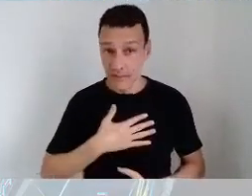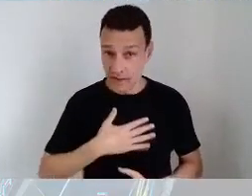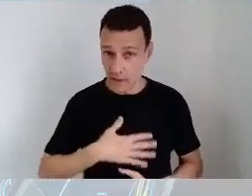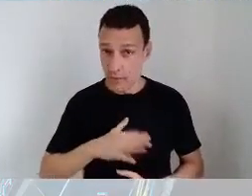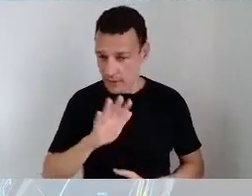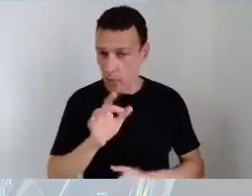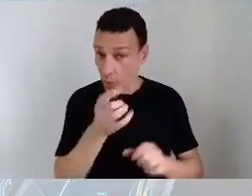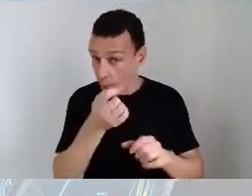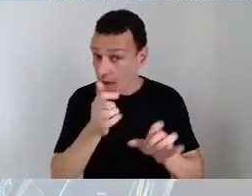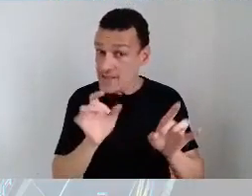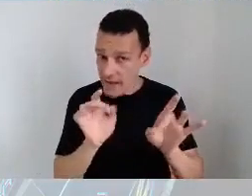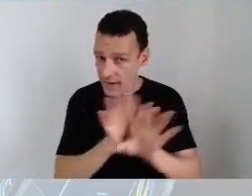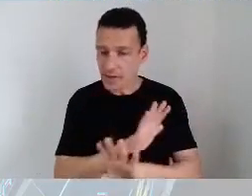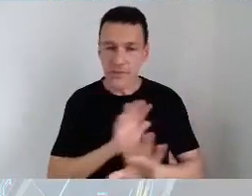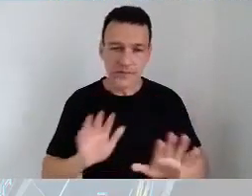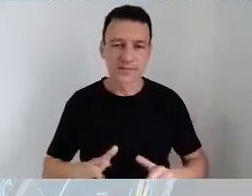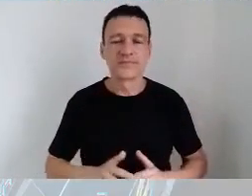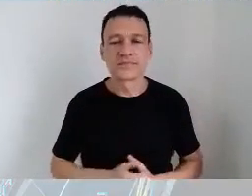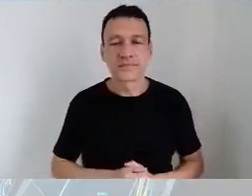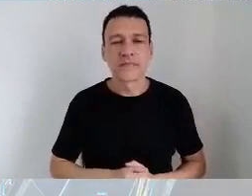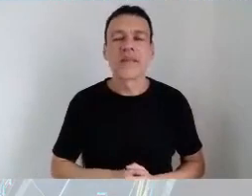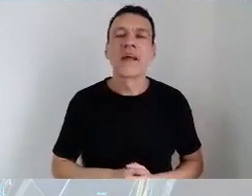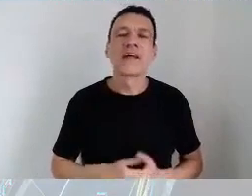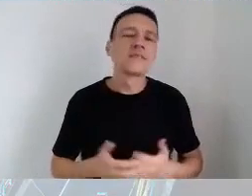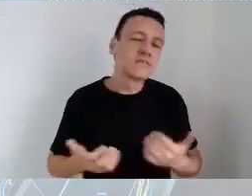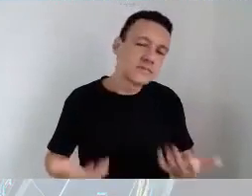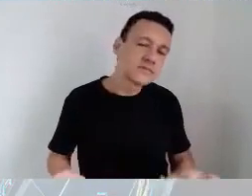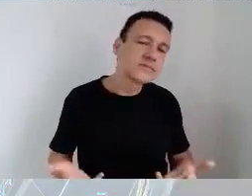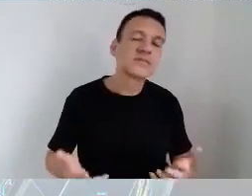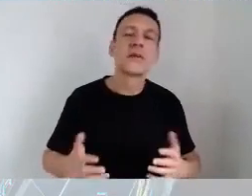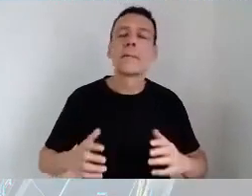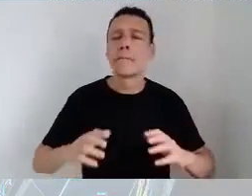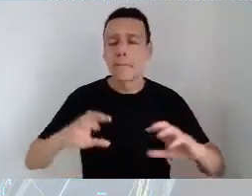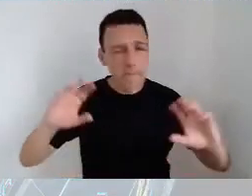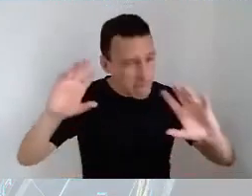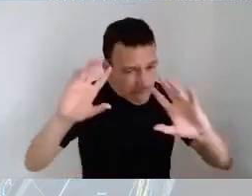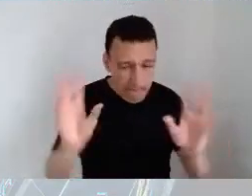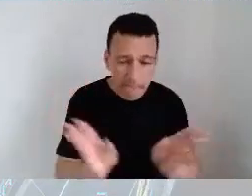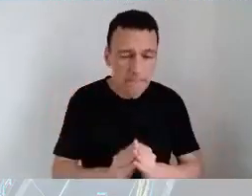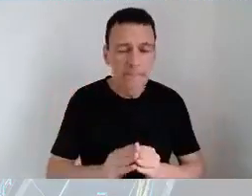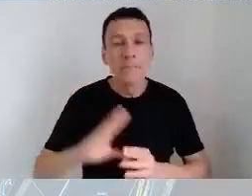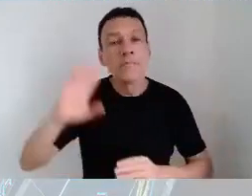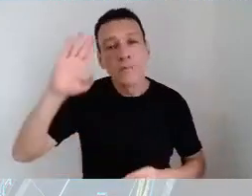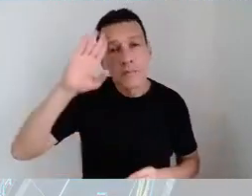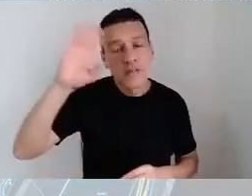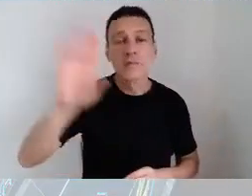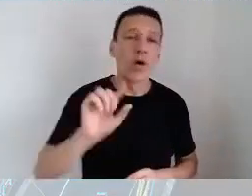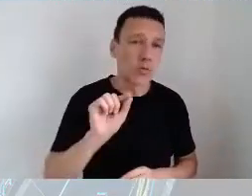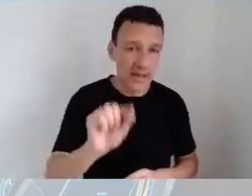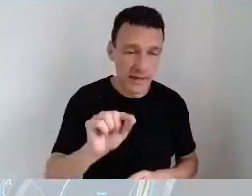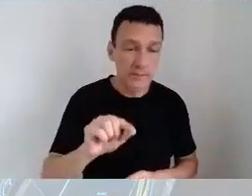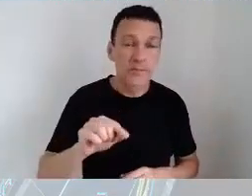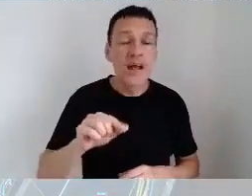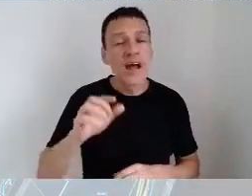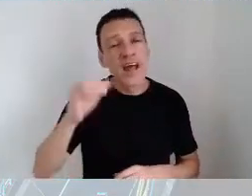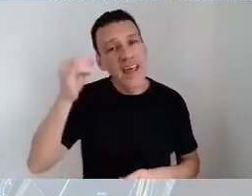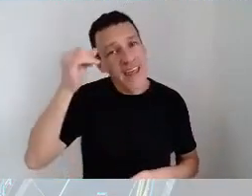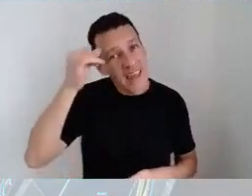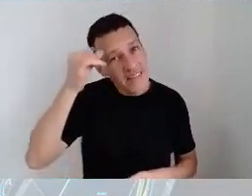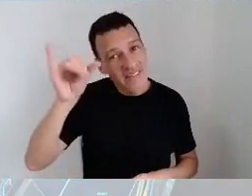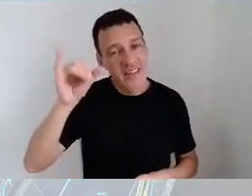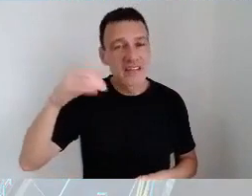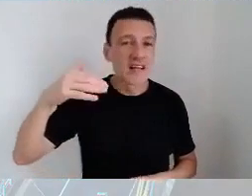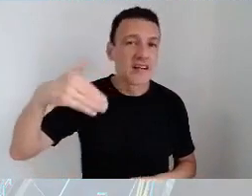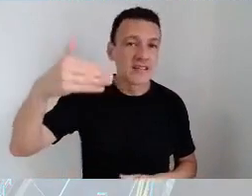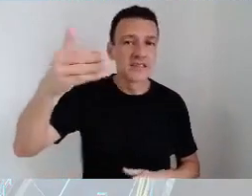E, para fechar, qual que é a mensagem principal aqui, né? Antecipar problemas. Então, a gente focar ali em